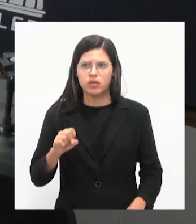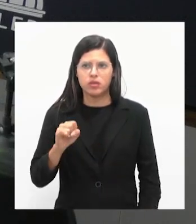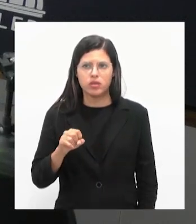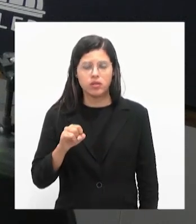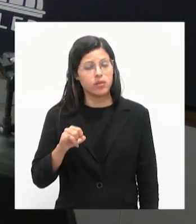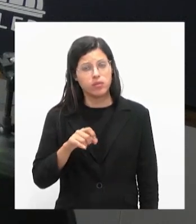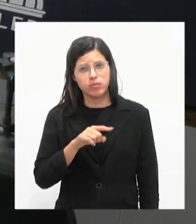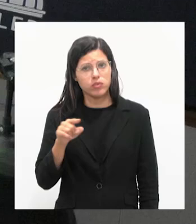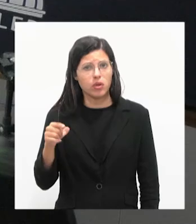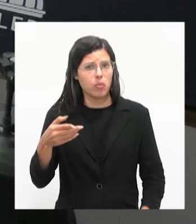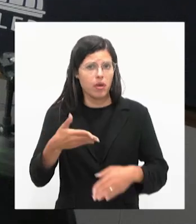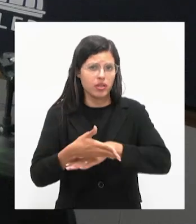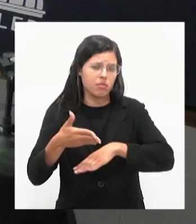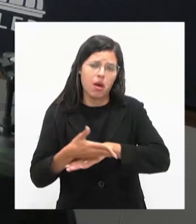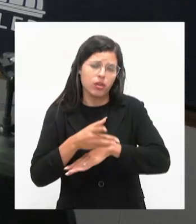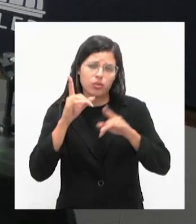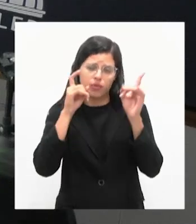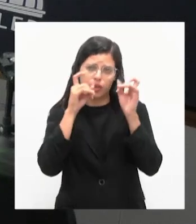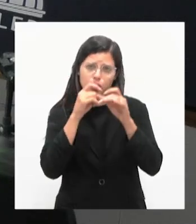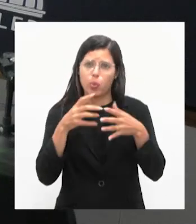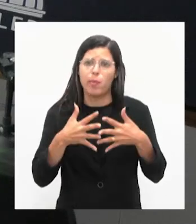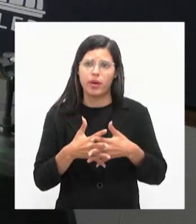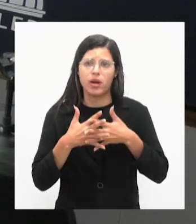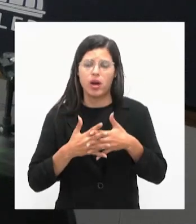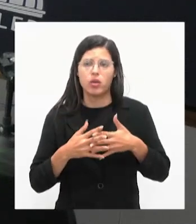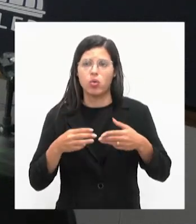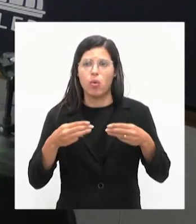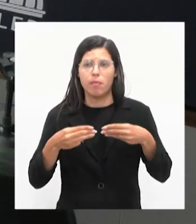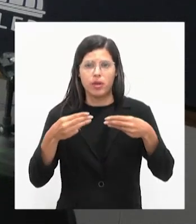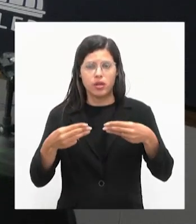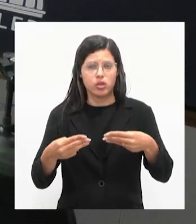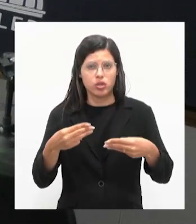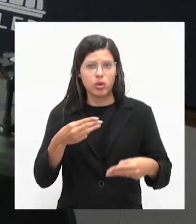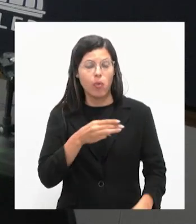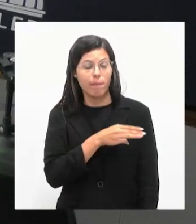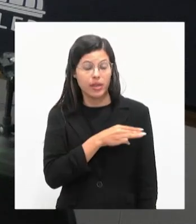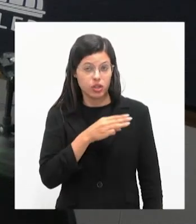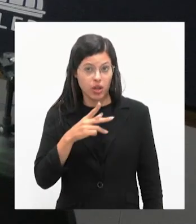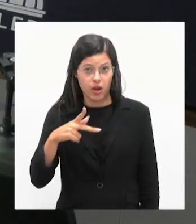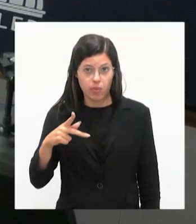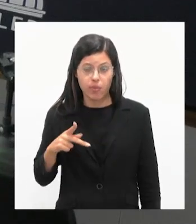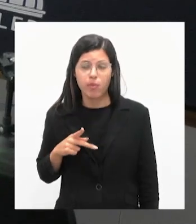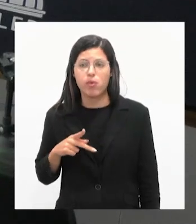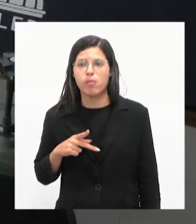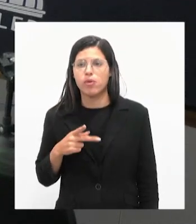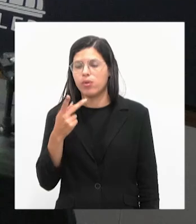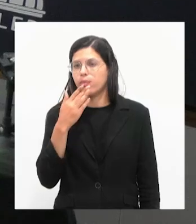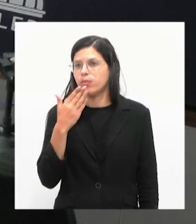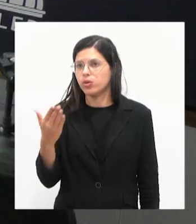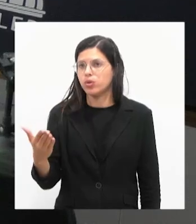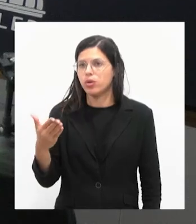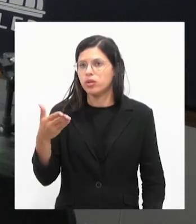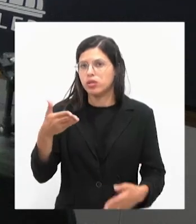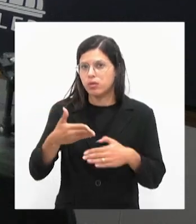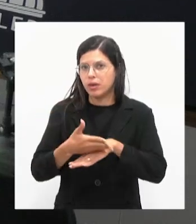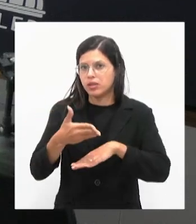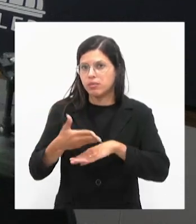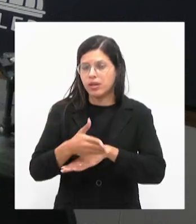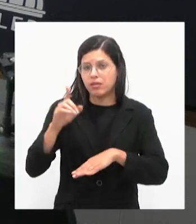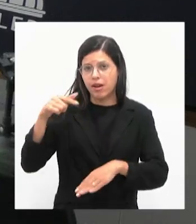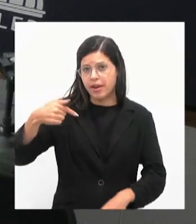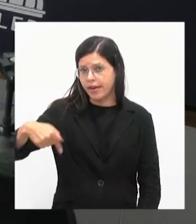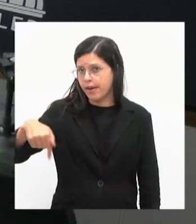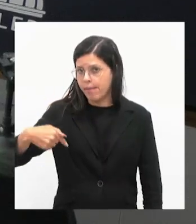vocês não o Ministério Público pediu para que você estivesse presente lá em Queimados e nem assim vocês foram.